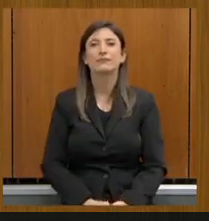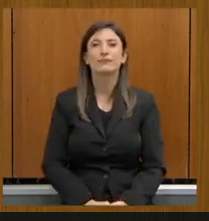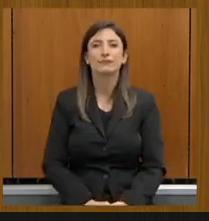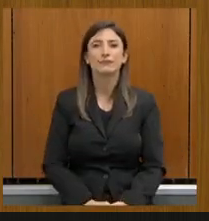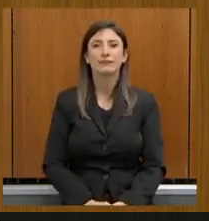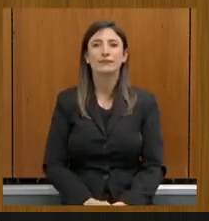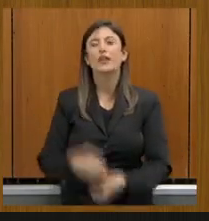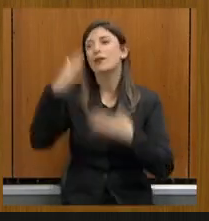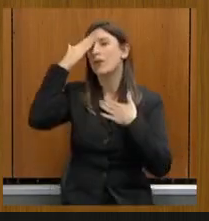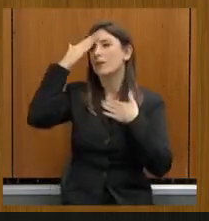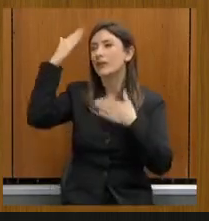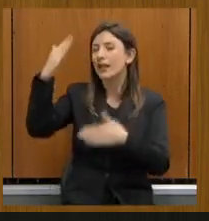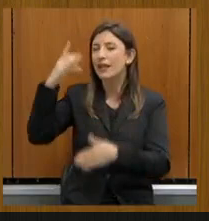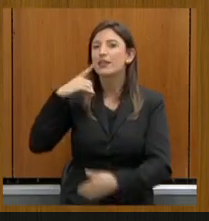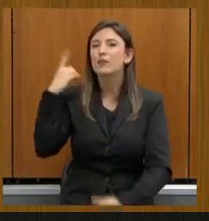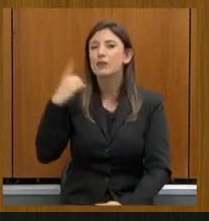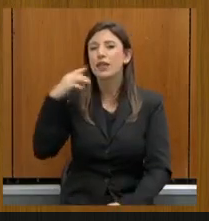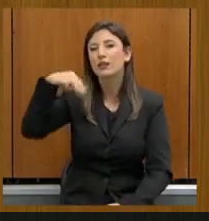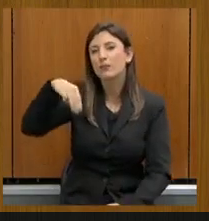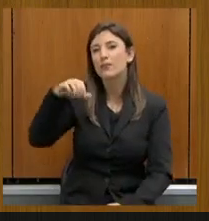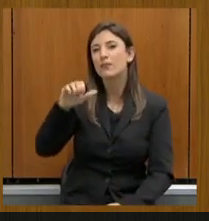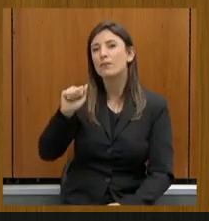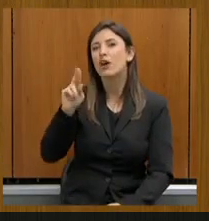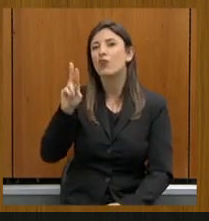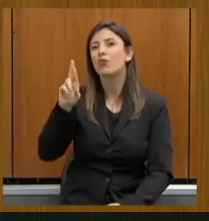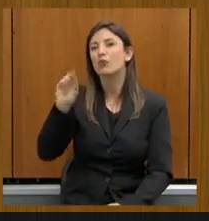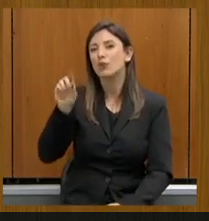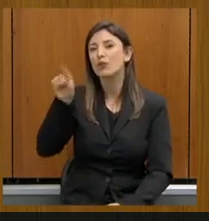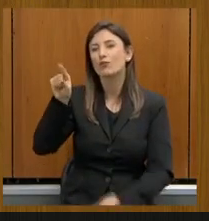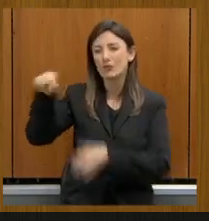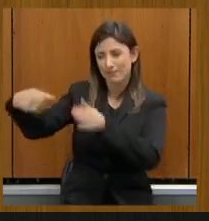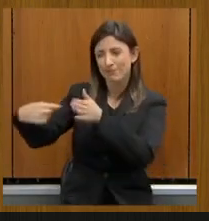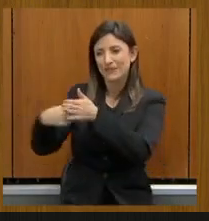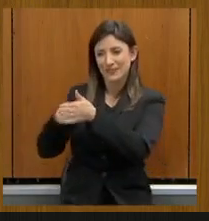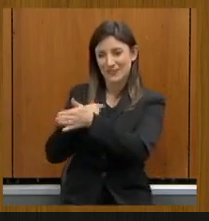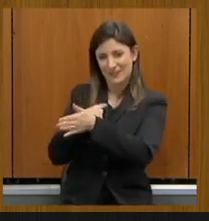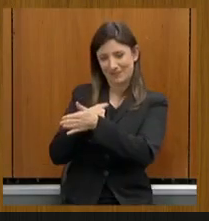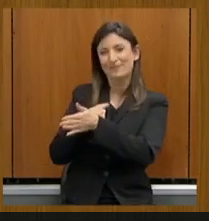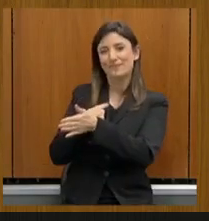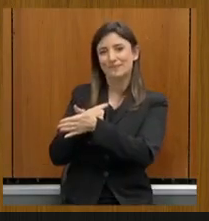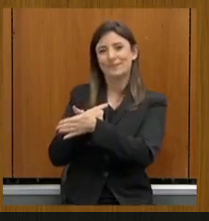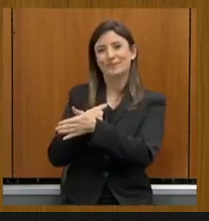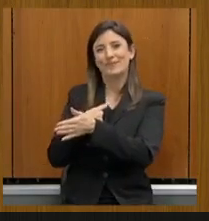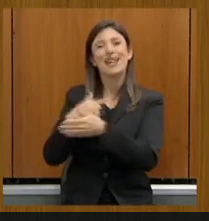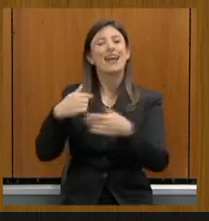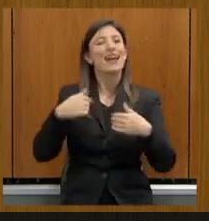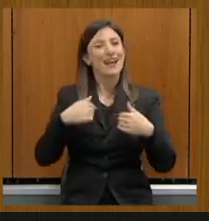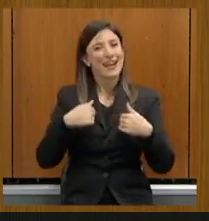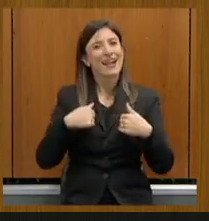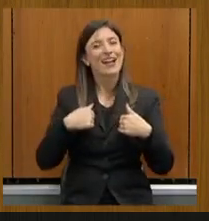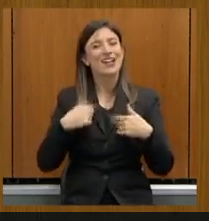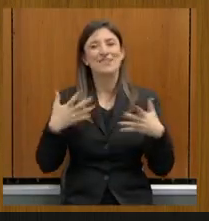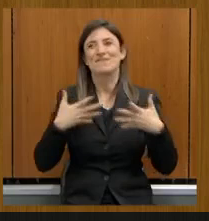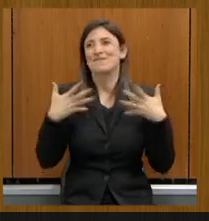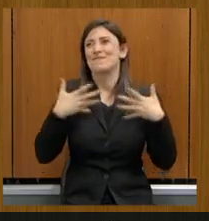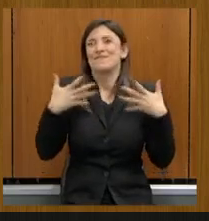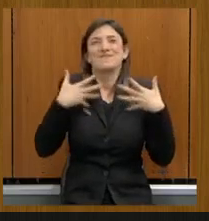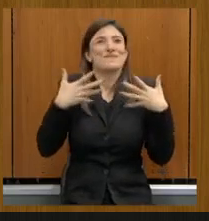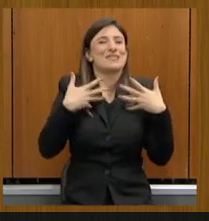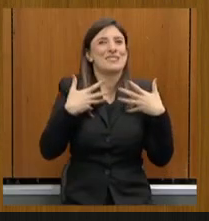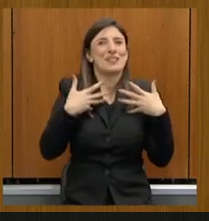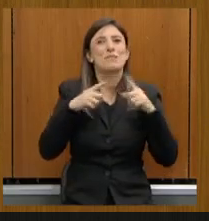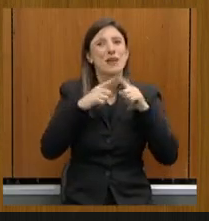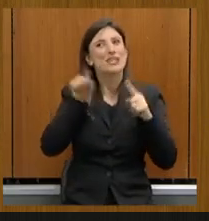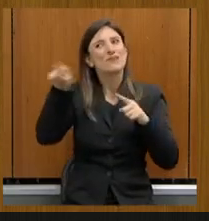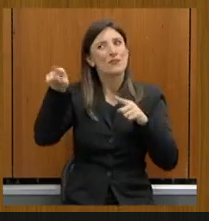Obrigado, deputado Mauro, pela pergunta e dizer que o meu entusiasmo só não é maior que o seu,